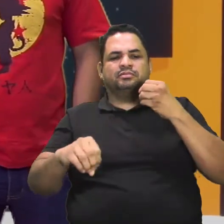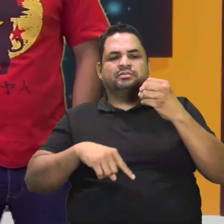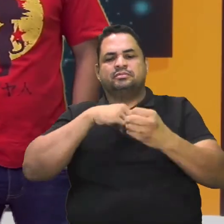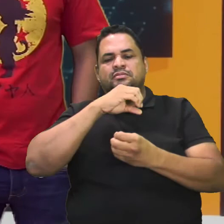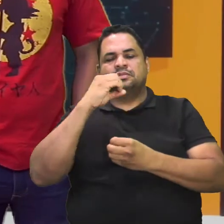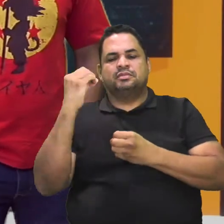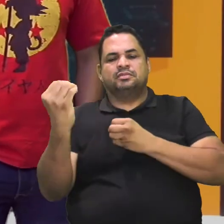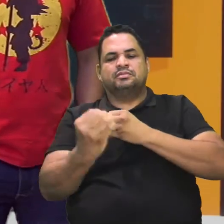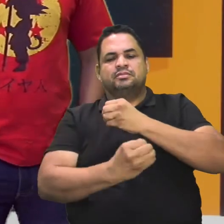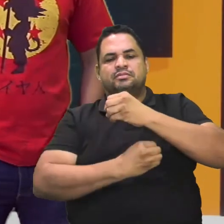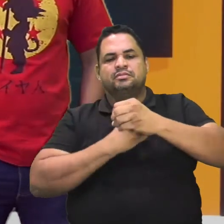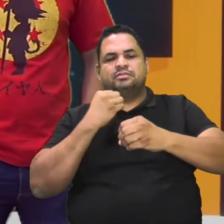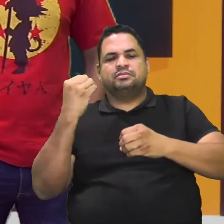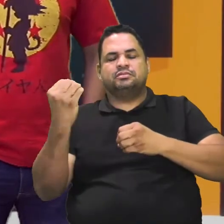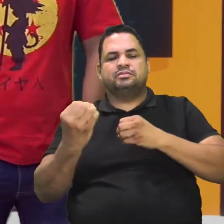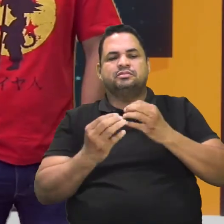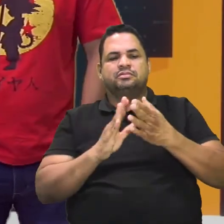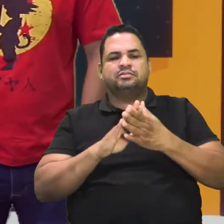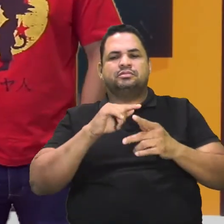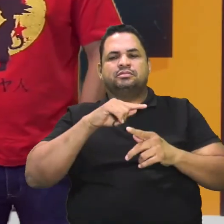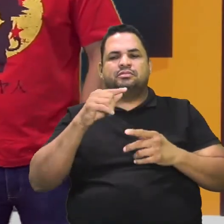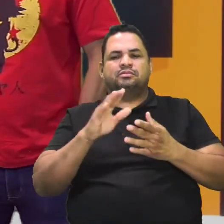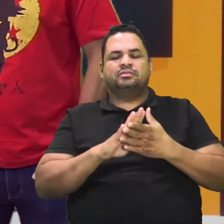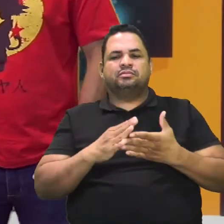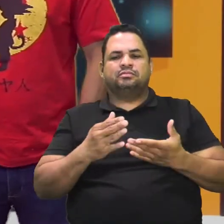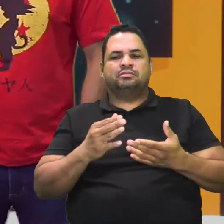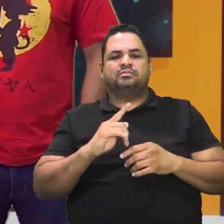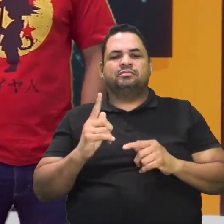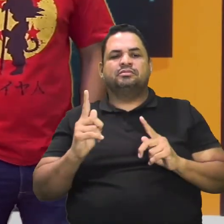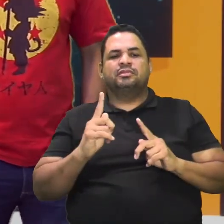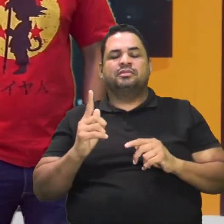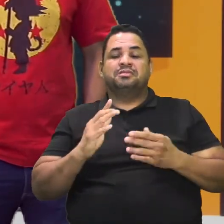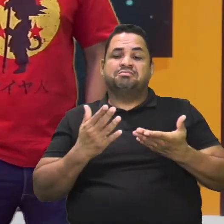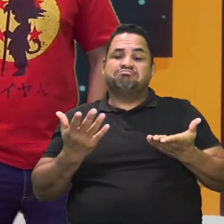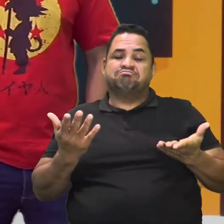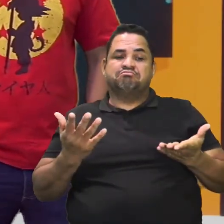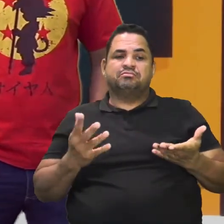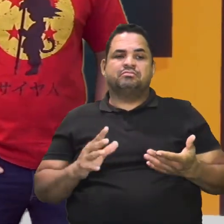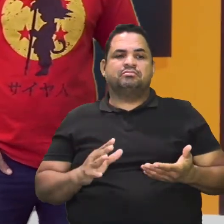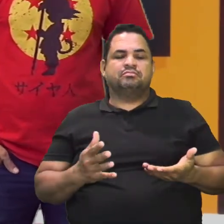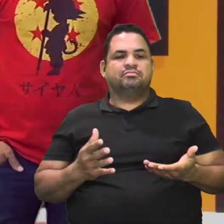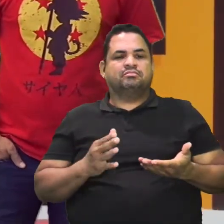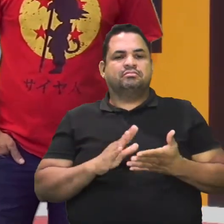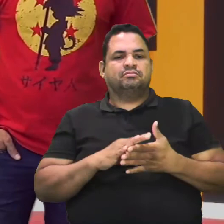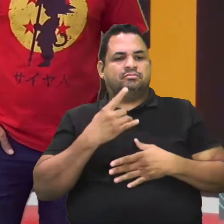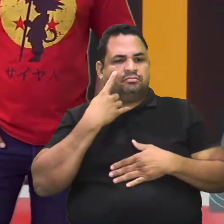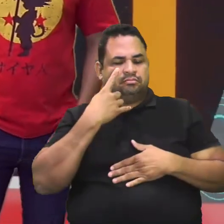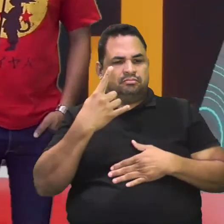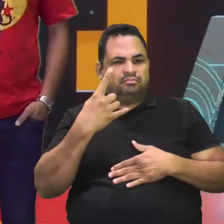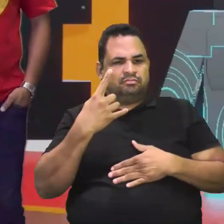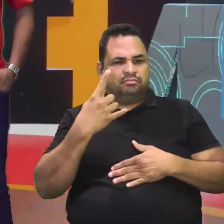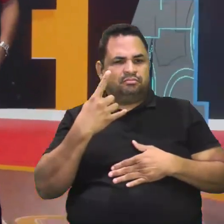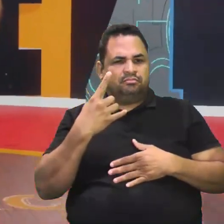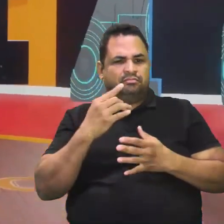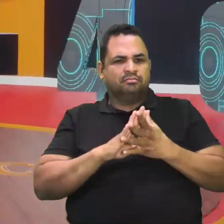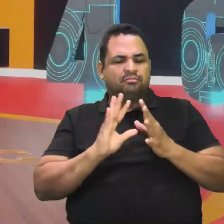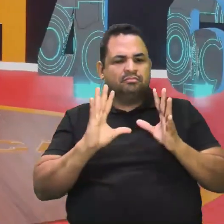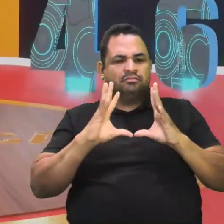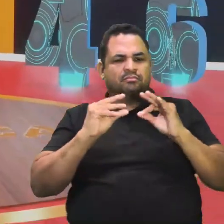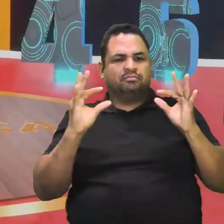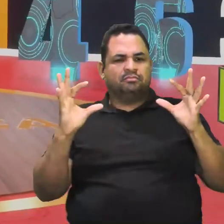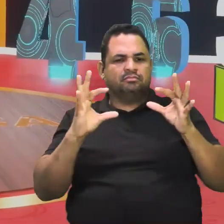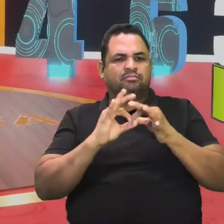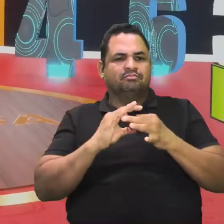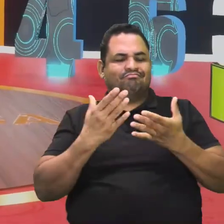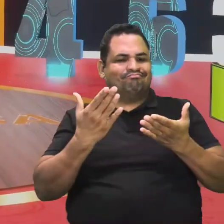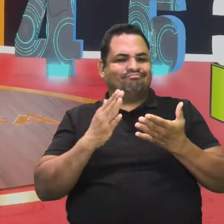um raio do planeta, e aí era uma equação da circunferência, Isso. né? Então, assim, a gente vê que é tudo conectado,